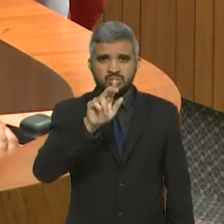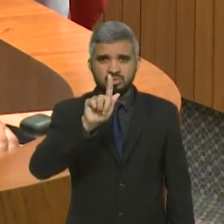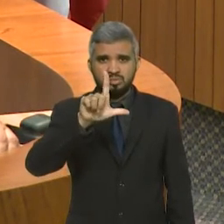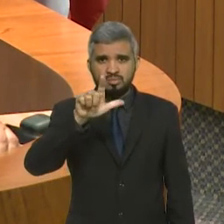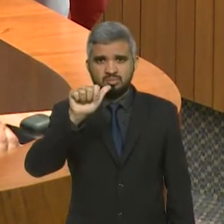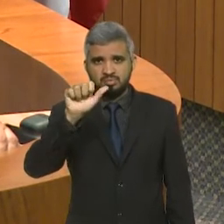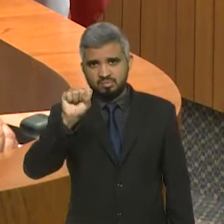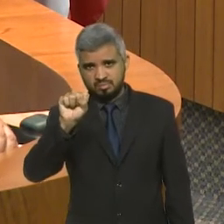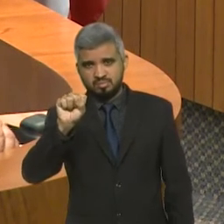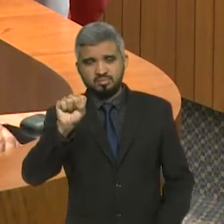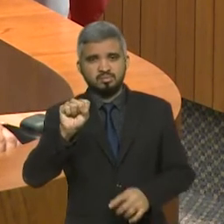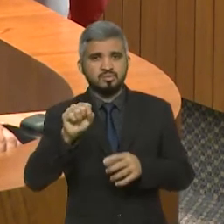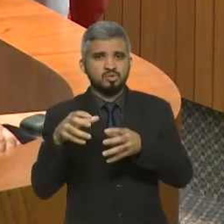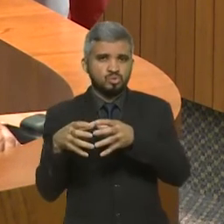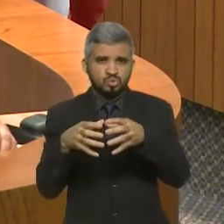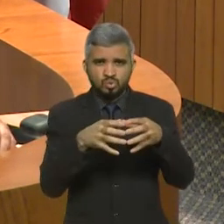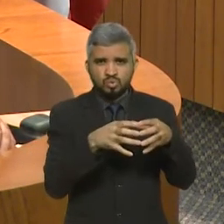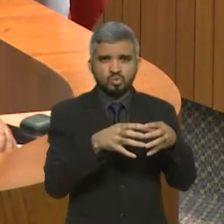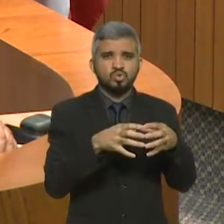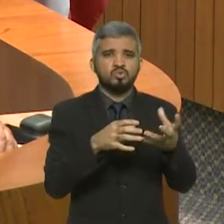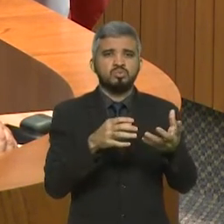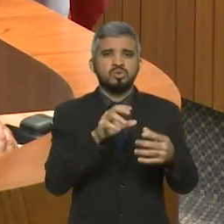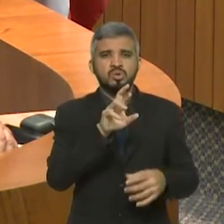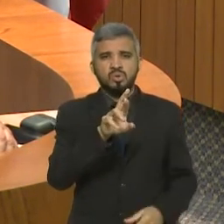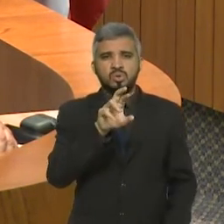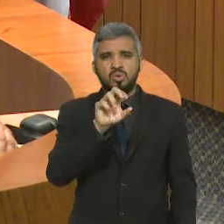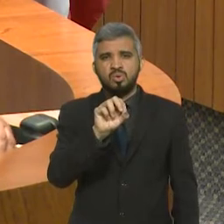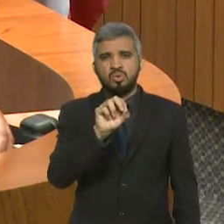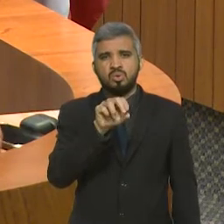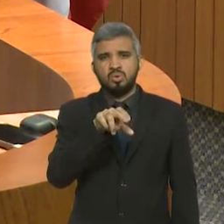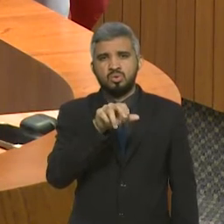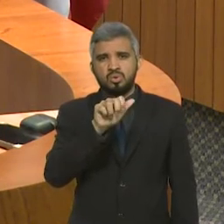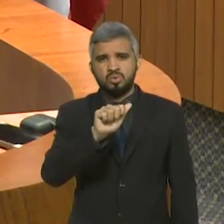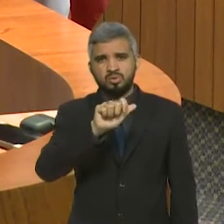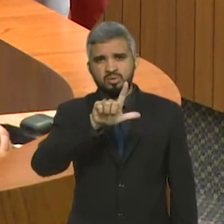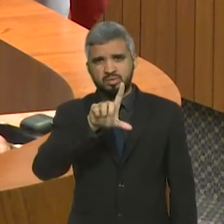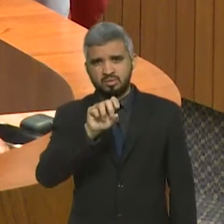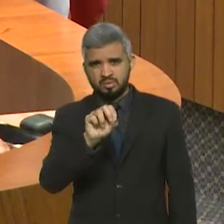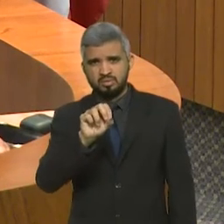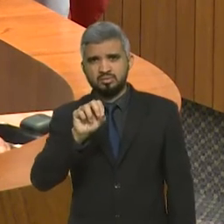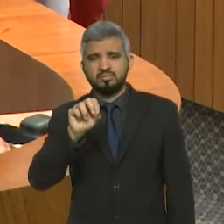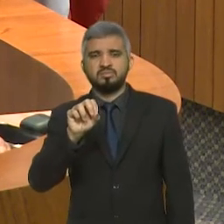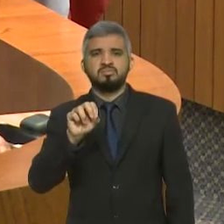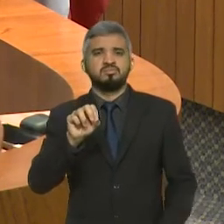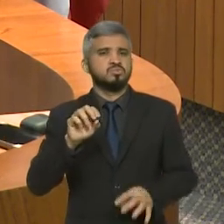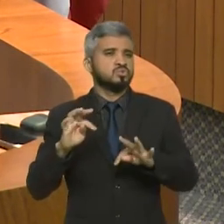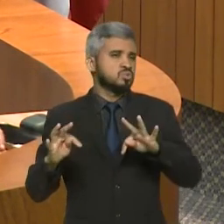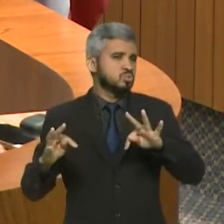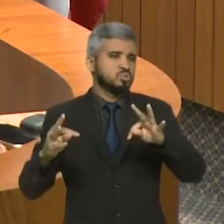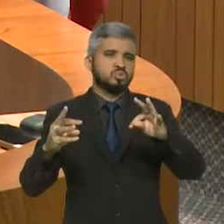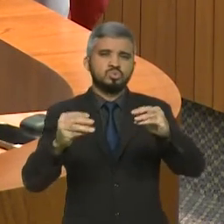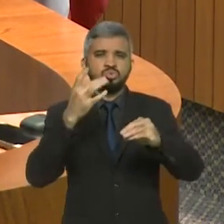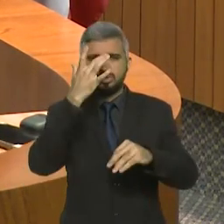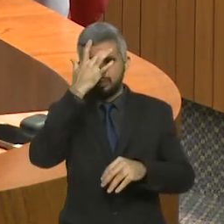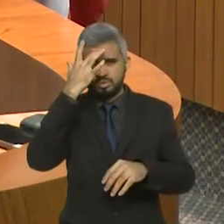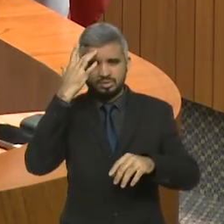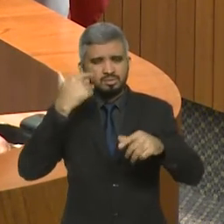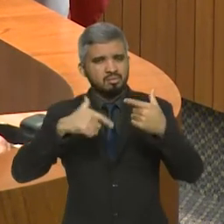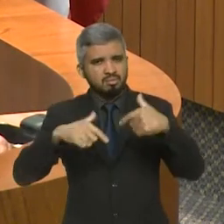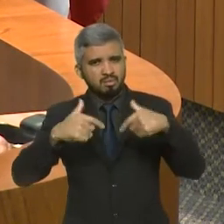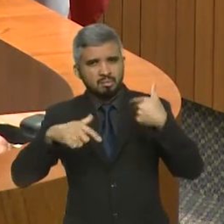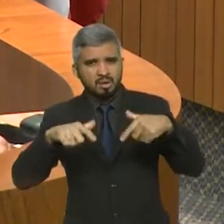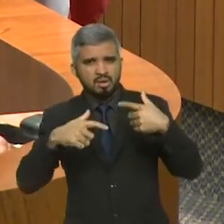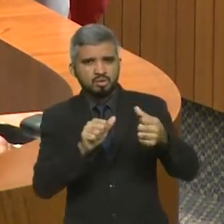uma equipe, o Ronaldo Medicamentos, toda uma equipe que estava conosco, trabalhando, prestigiando e